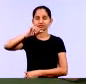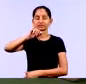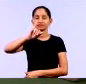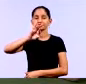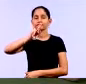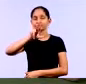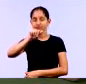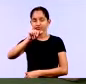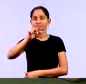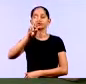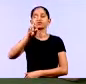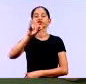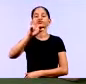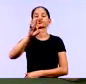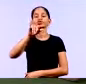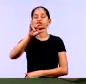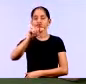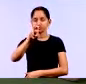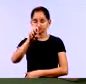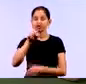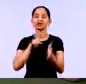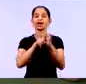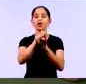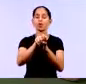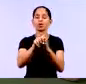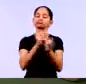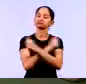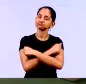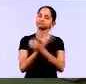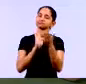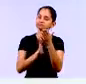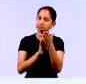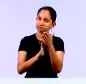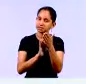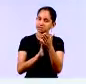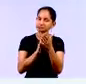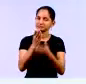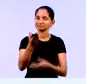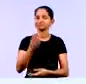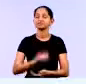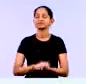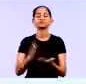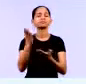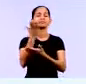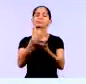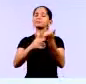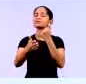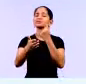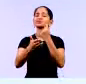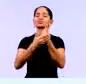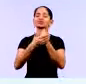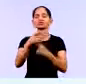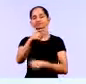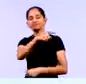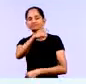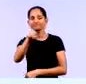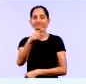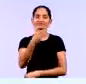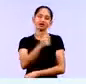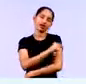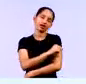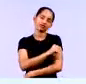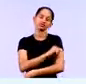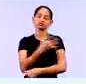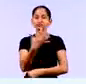Nayara? Nayara Rejane, Nayara Rejane, Cacoal. Parabéns, Nayara. Felicidades. E para todos vocês, todos que estão aqui